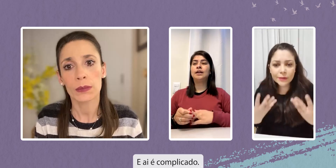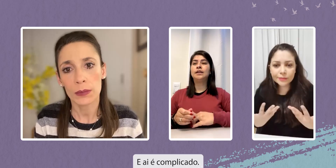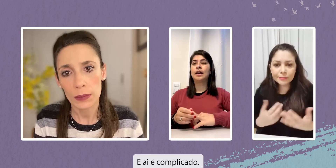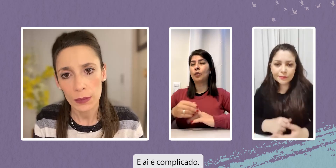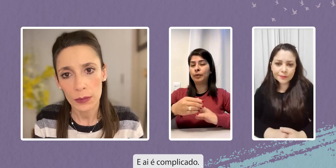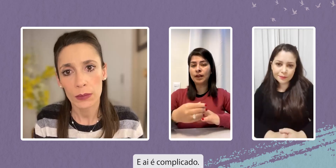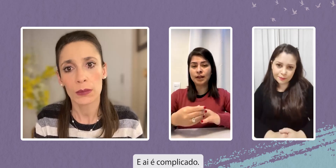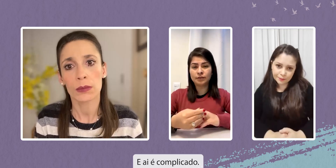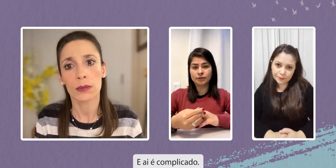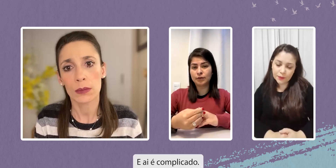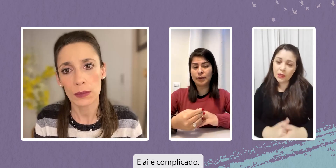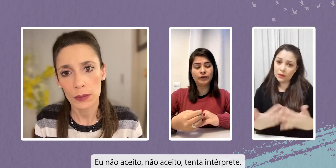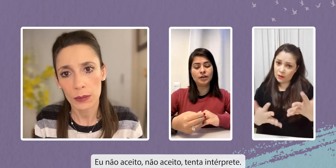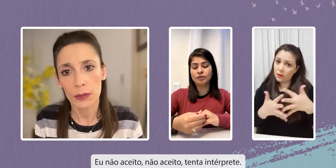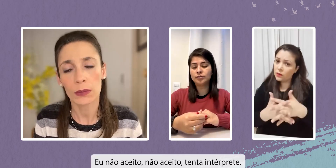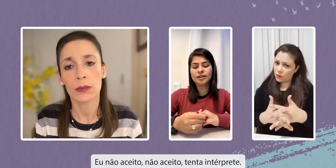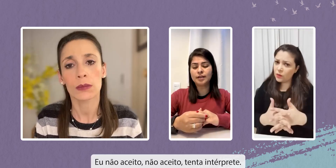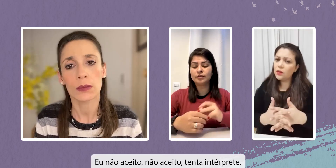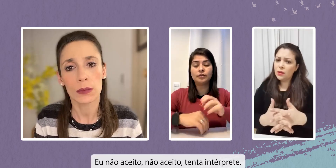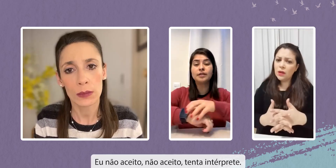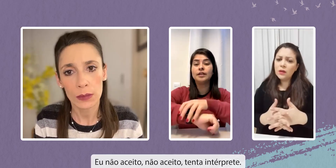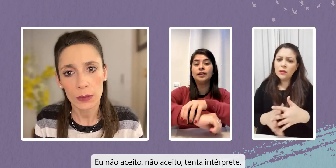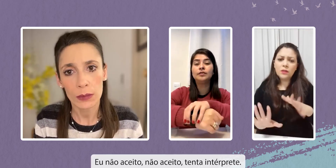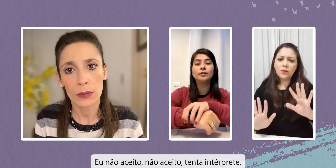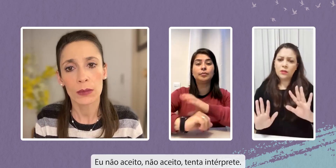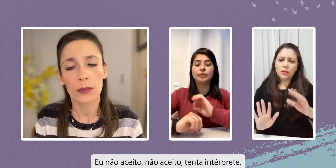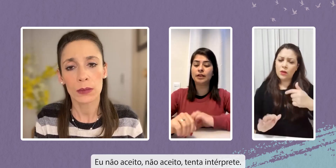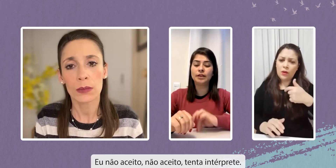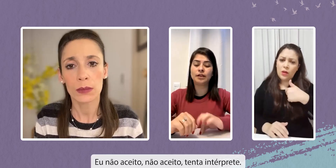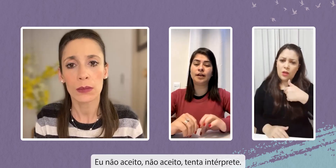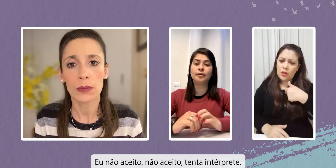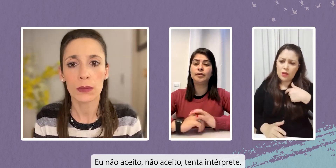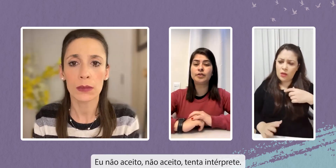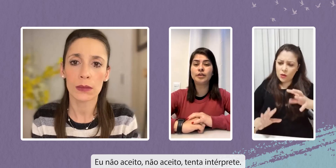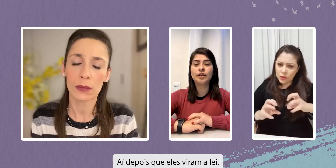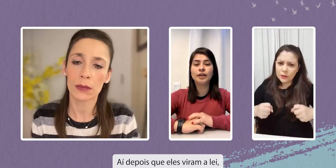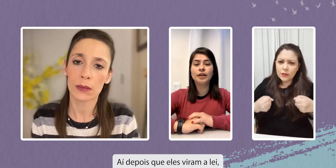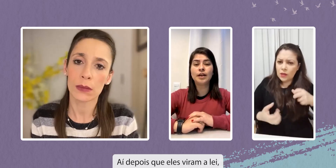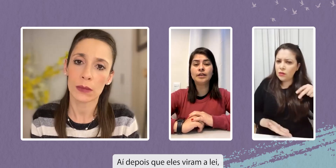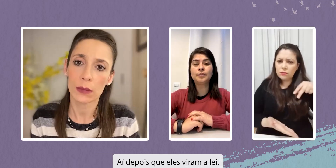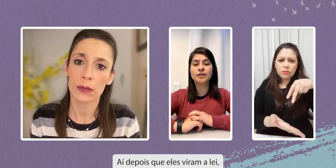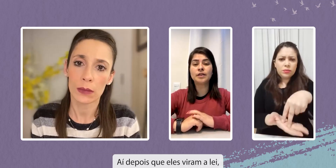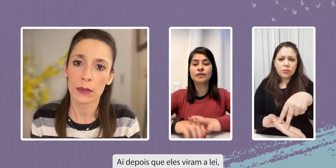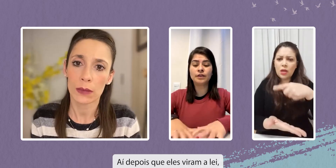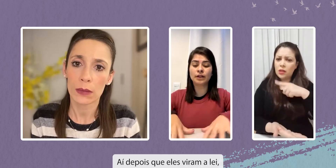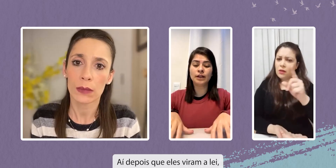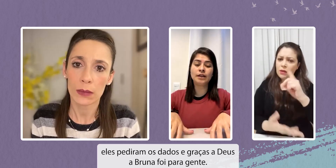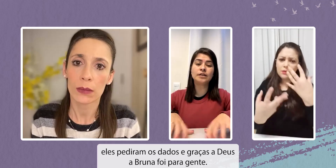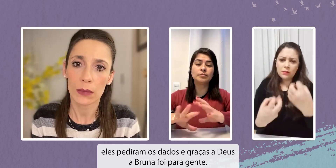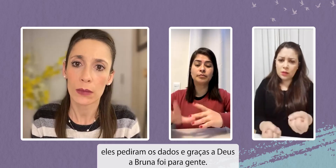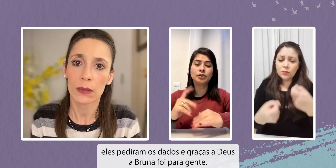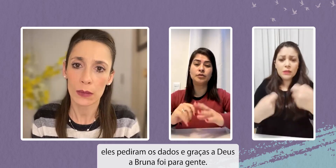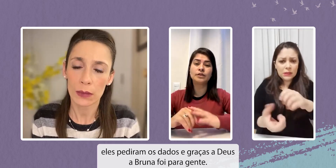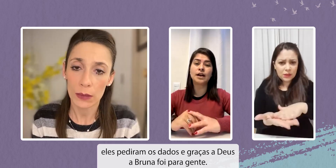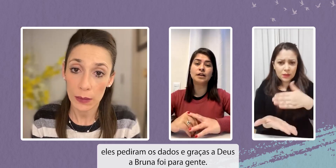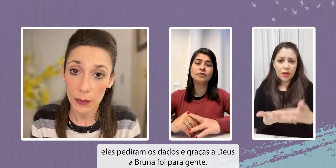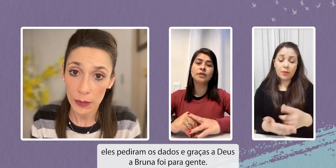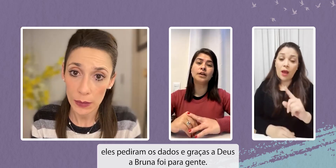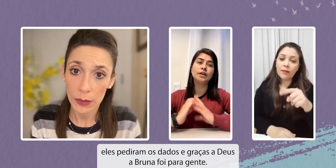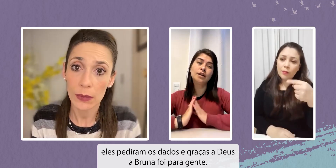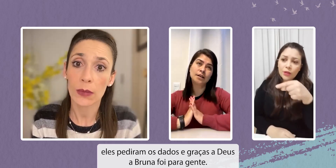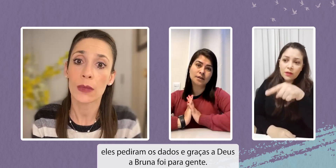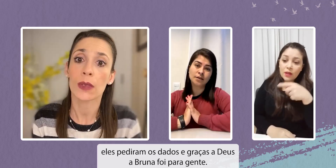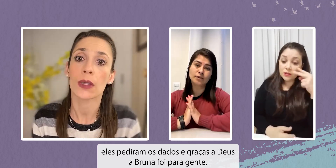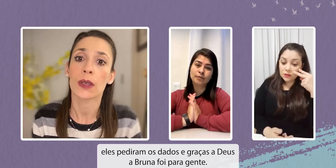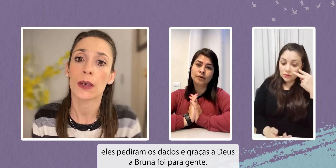E aí é complicado. Eu peguei e falei, não, eu não aceito, tem que ter intérprete. E aí depois que eles viram a lei, eles pediram os dados